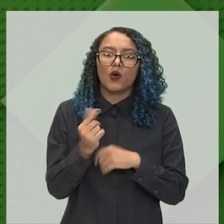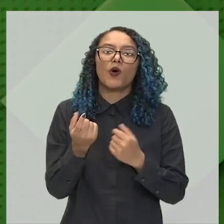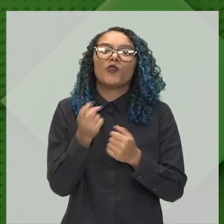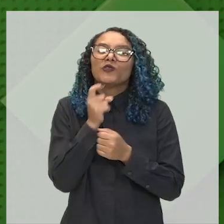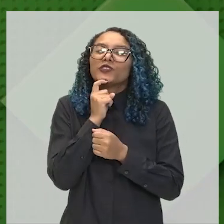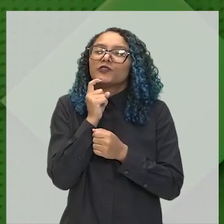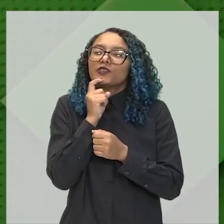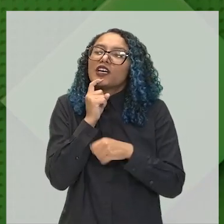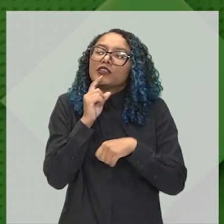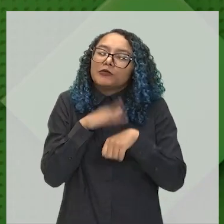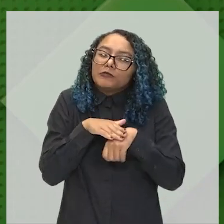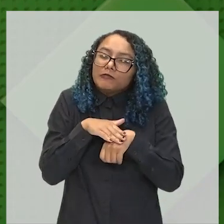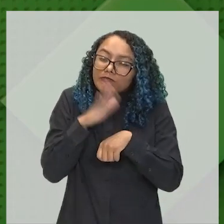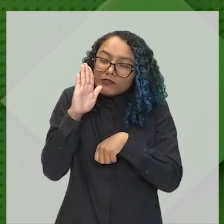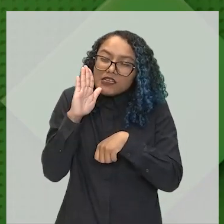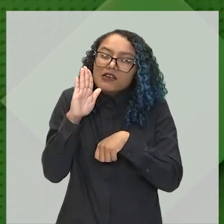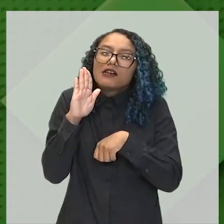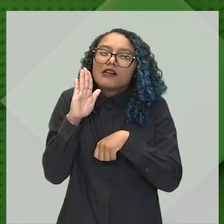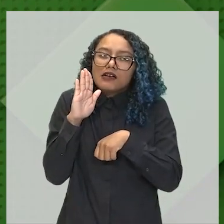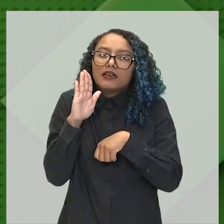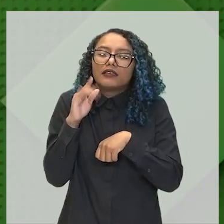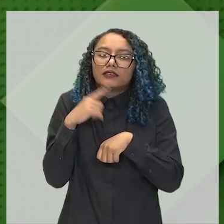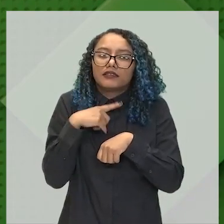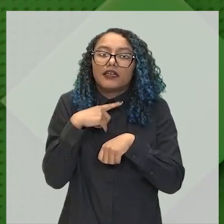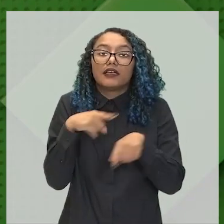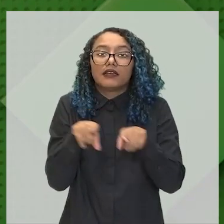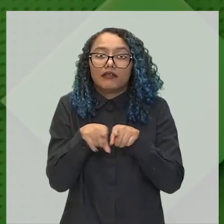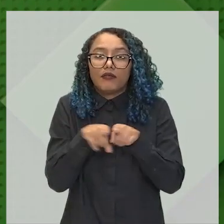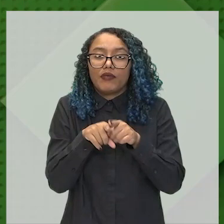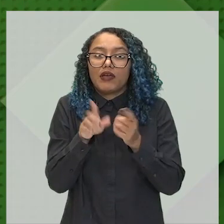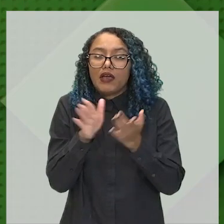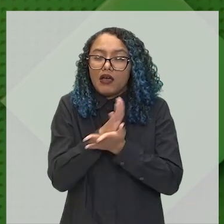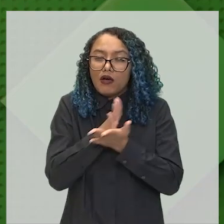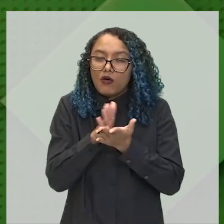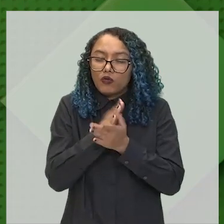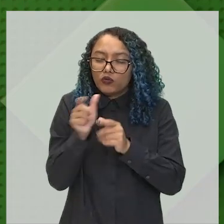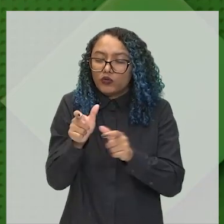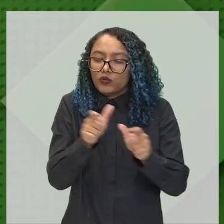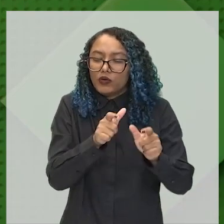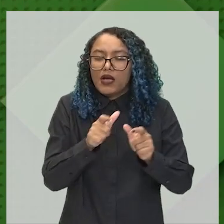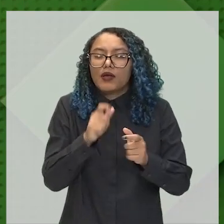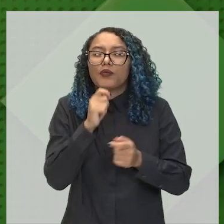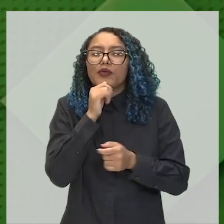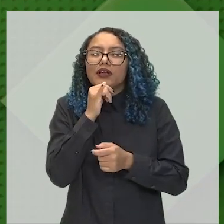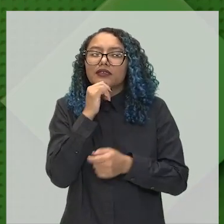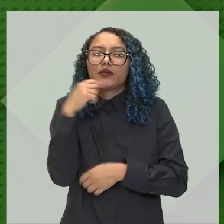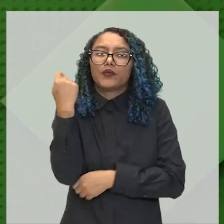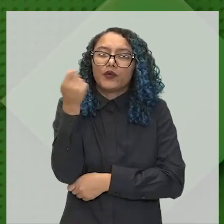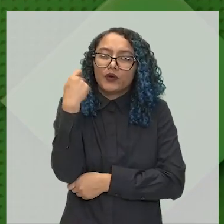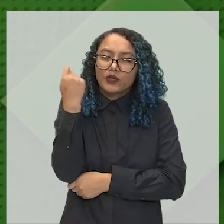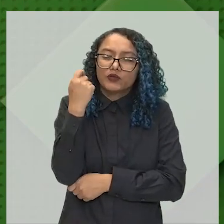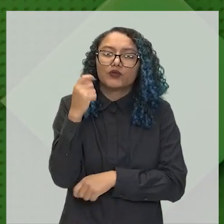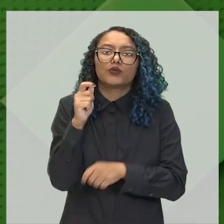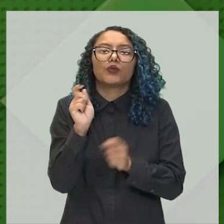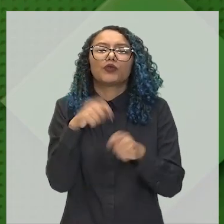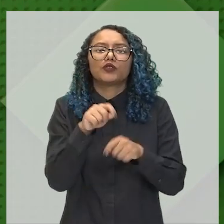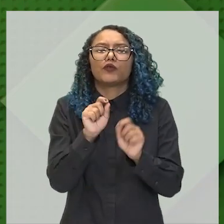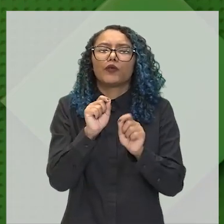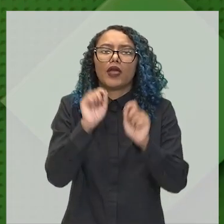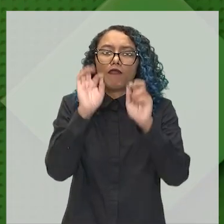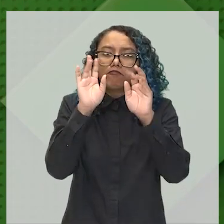inverno mais rigoroso, né? Inclusive, alguns pontos do Brasil, lá no Rio Grande do Sul,